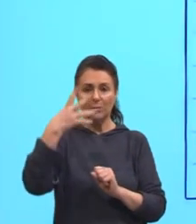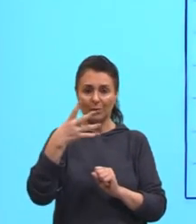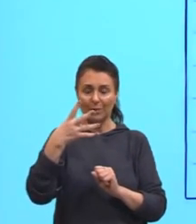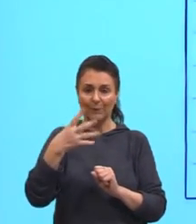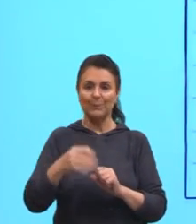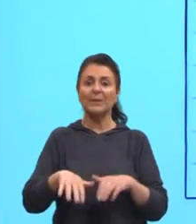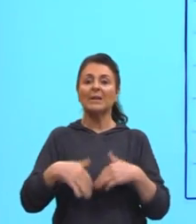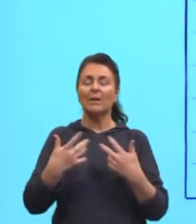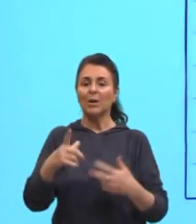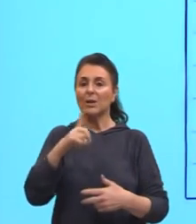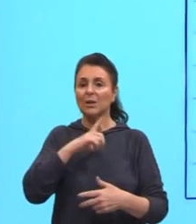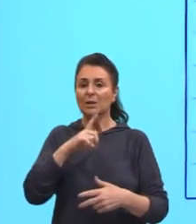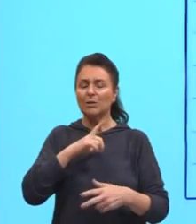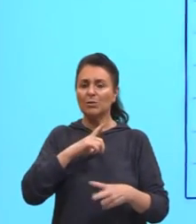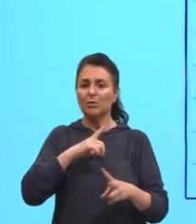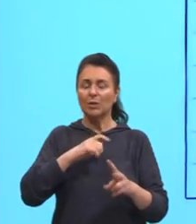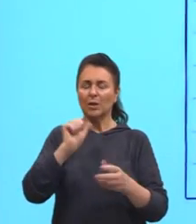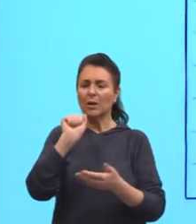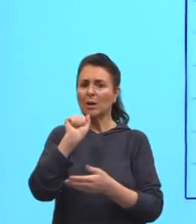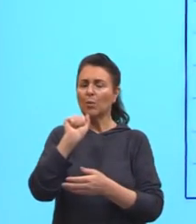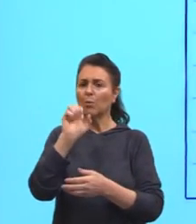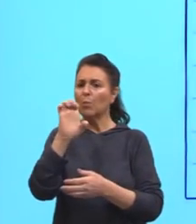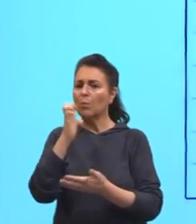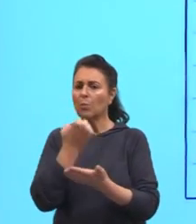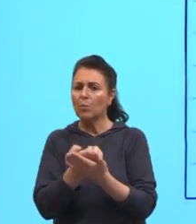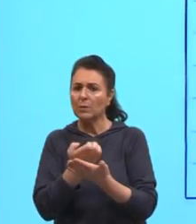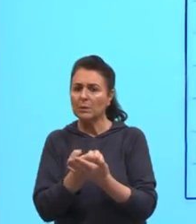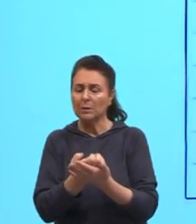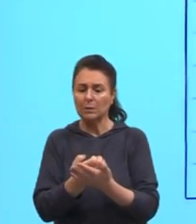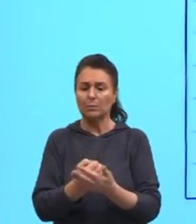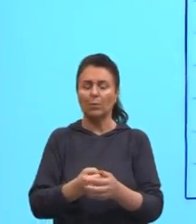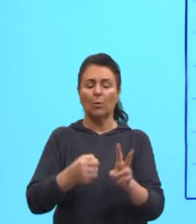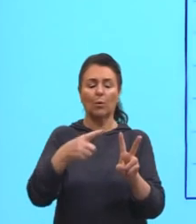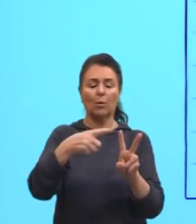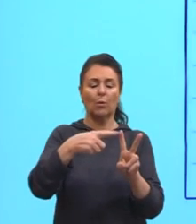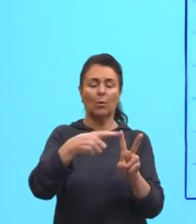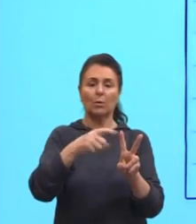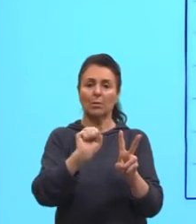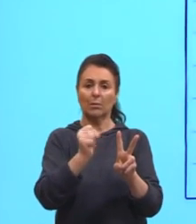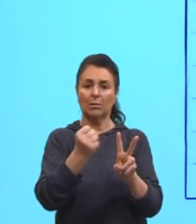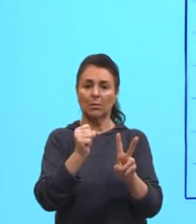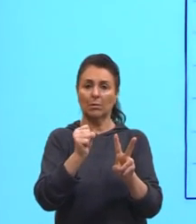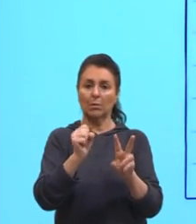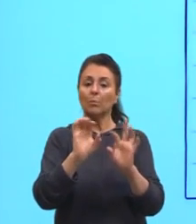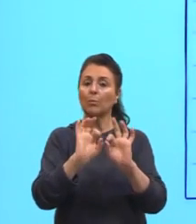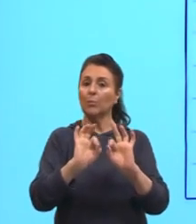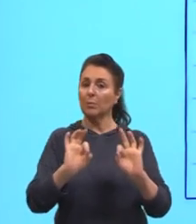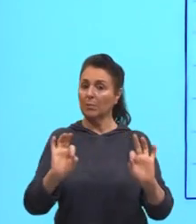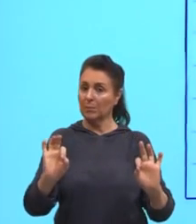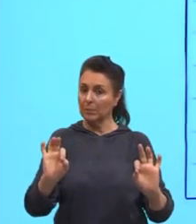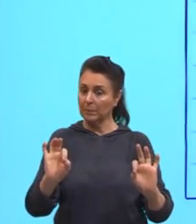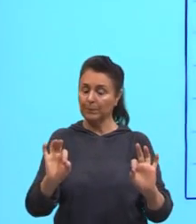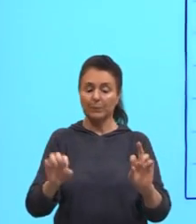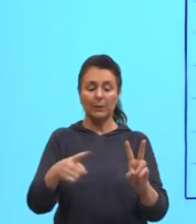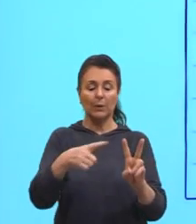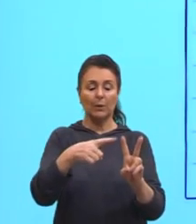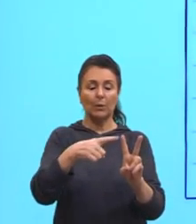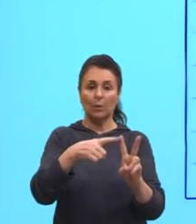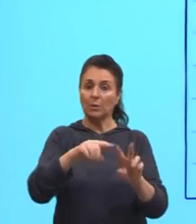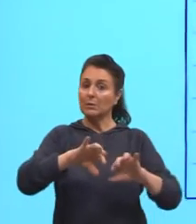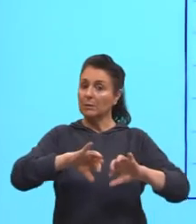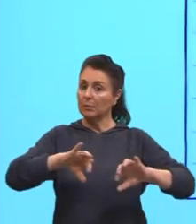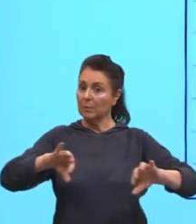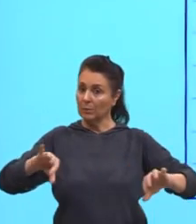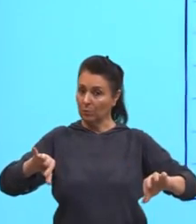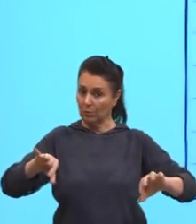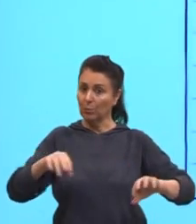então se nós tínhamos em algum exercício por exemplo raiz quadrada de 8 ele pode ser simplificado separei